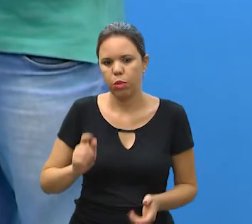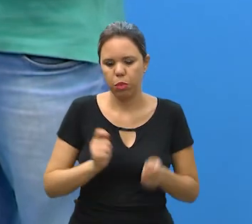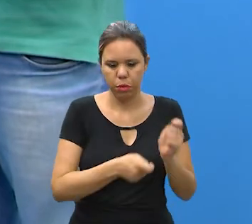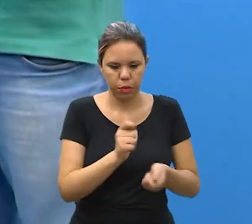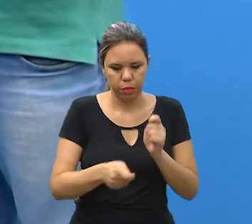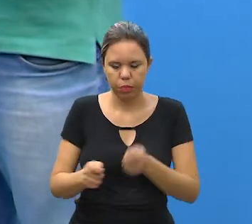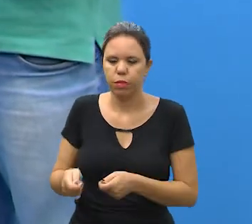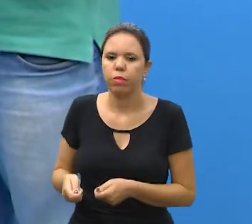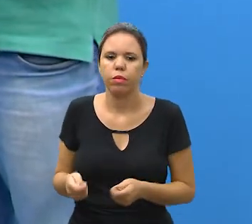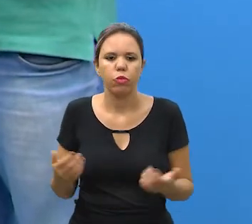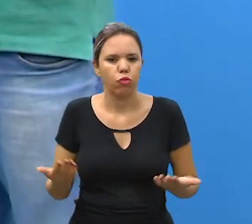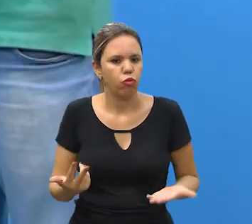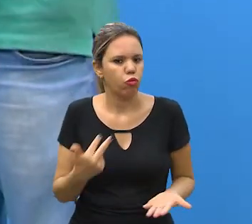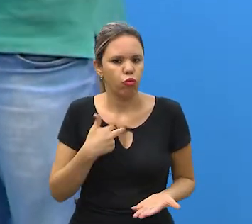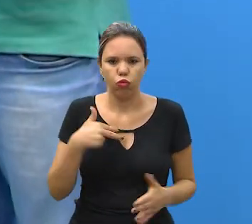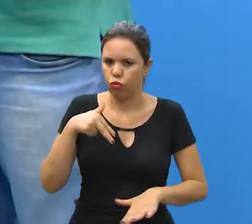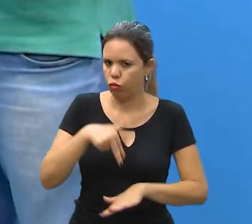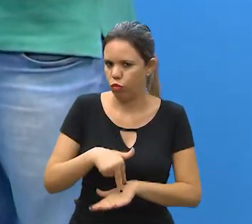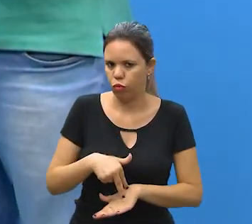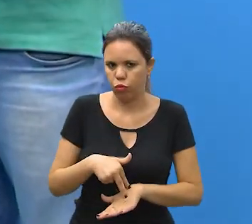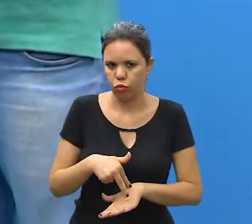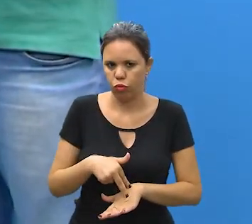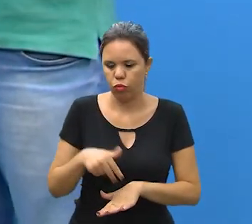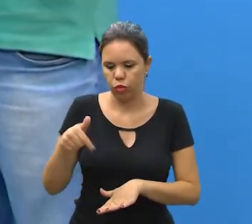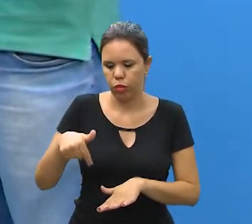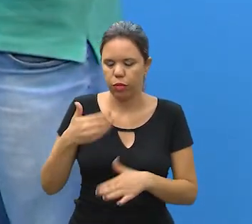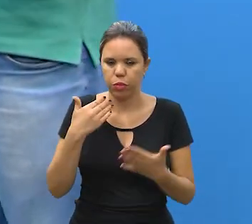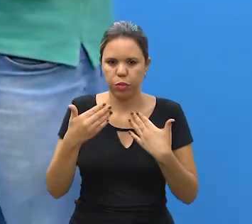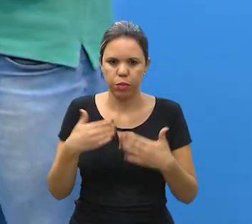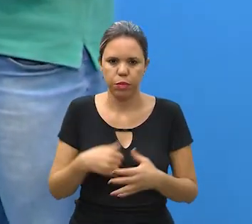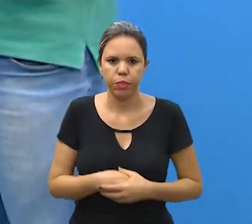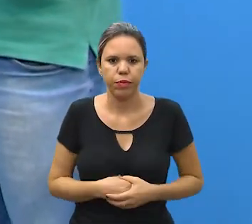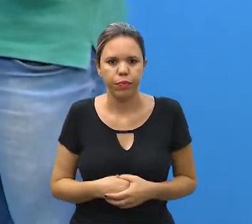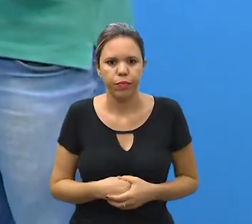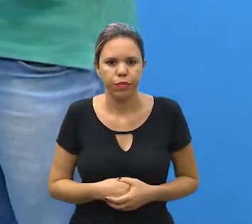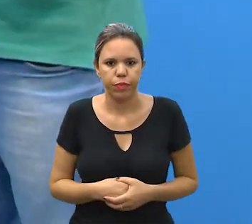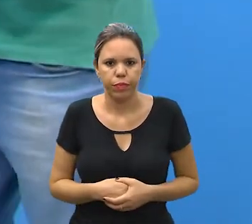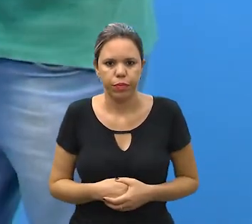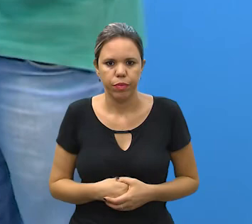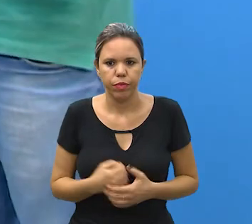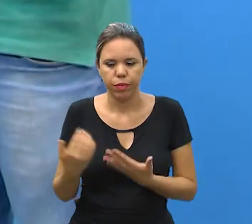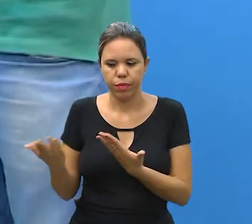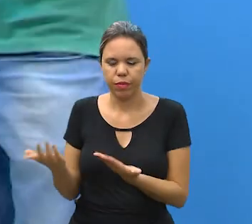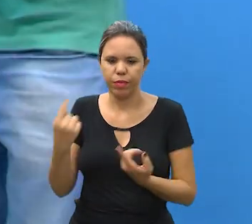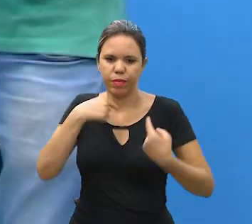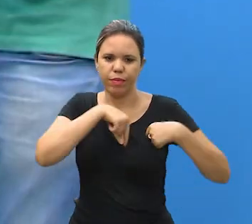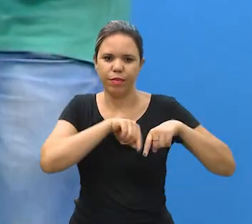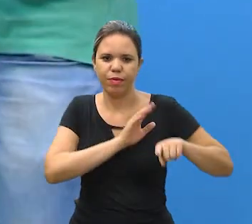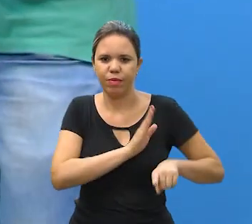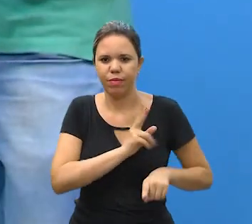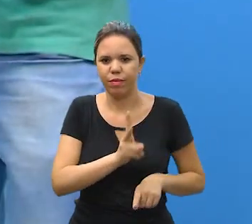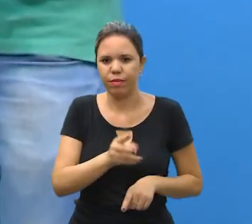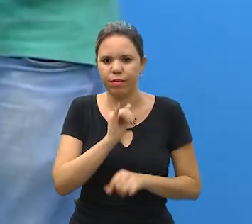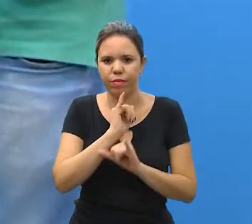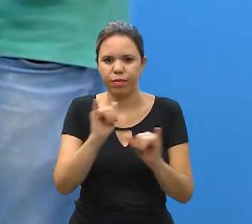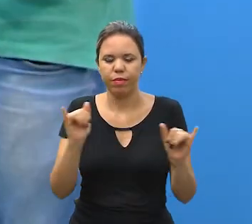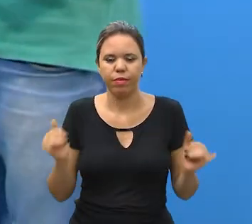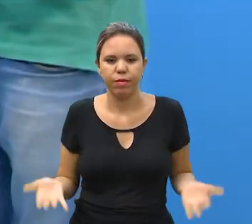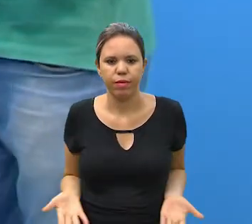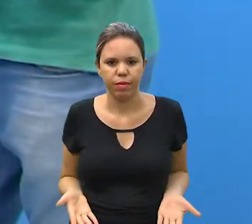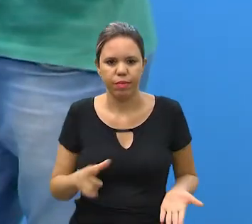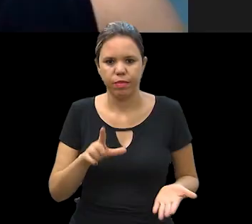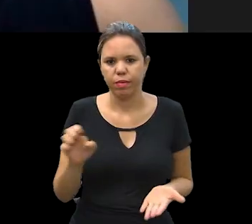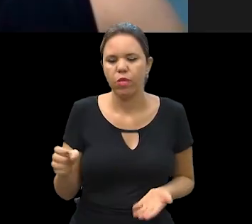o baterista. Hoje não pôde estar aqui conosco nessa conversa, mas tá aqui nos nossos corações, né? Como a gente sempre